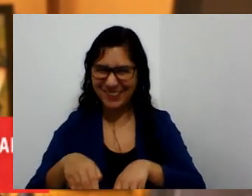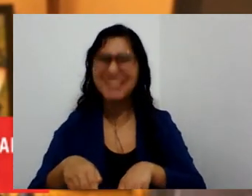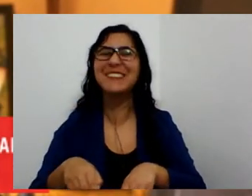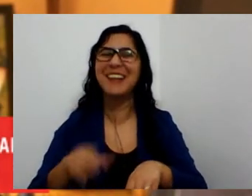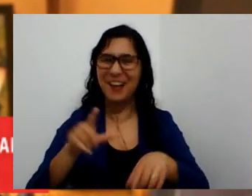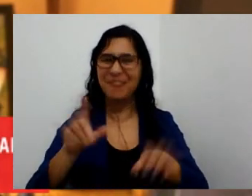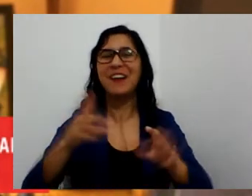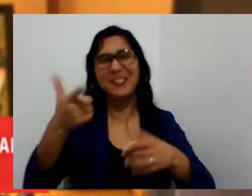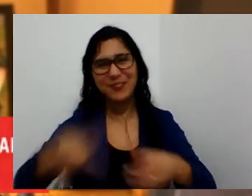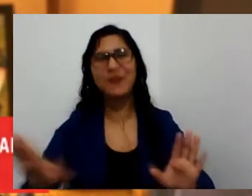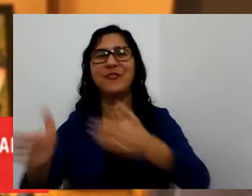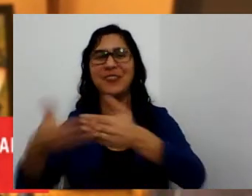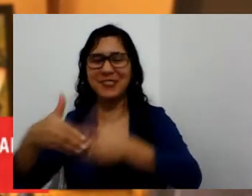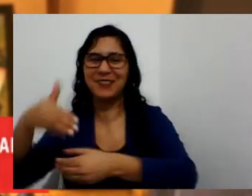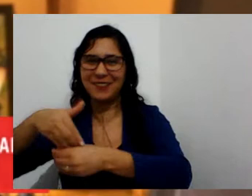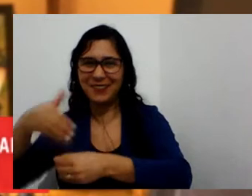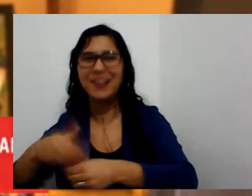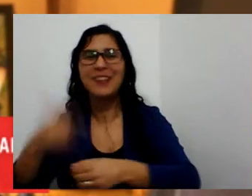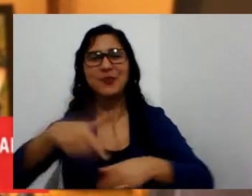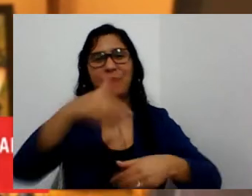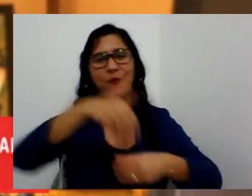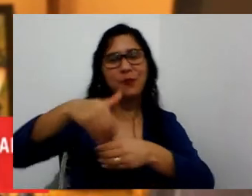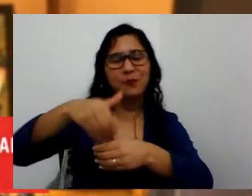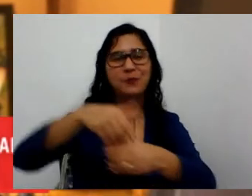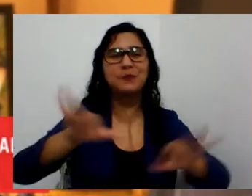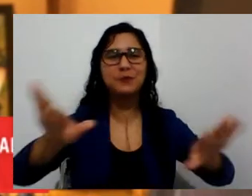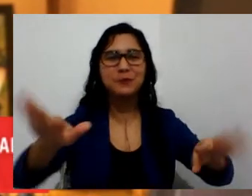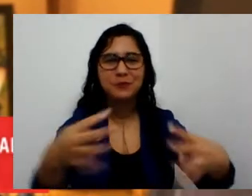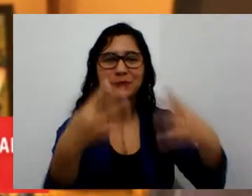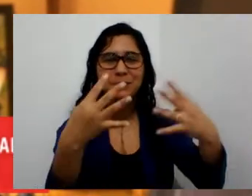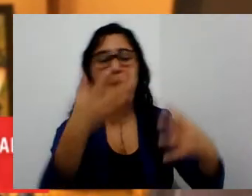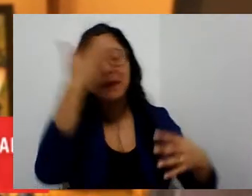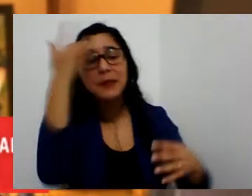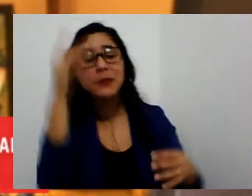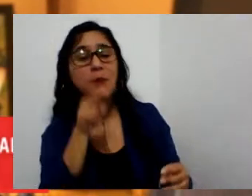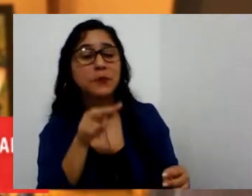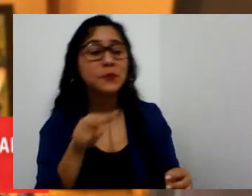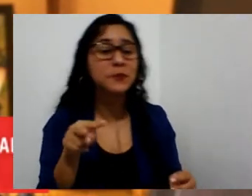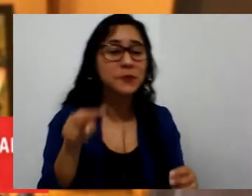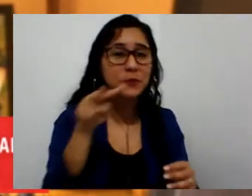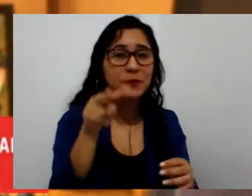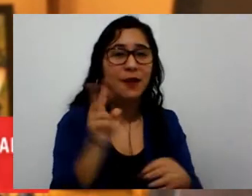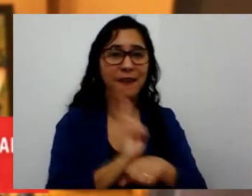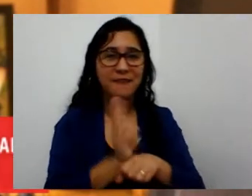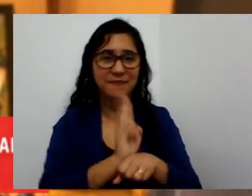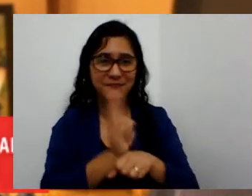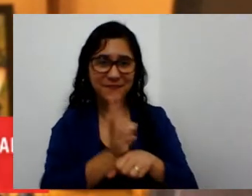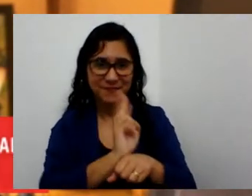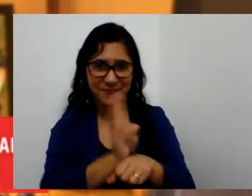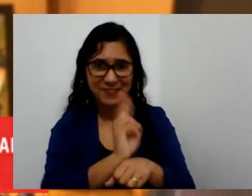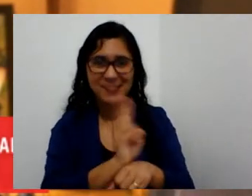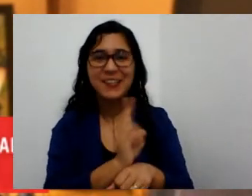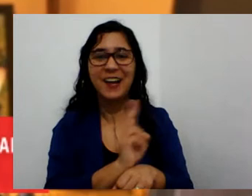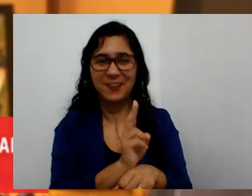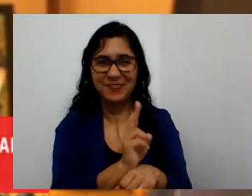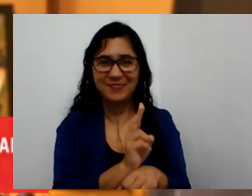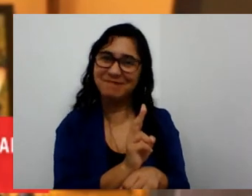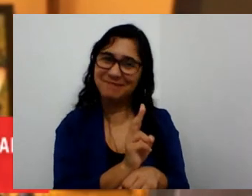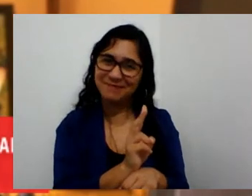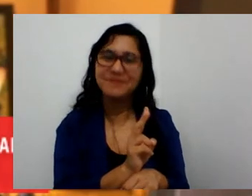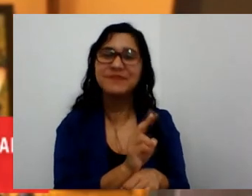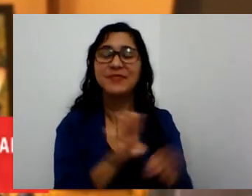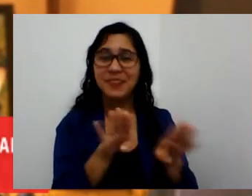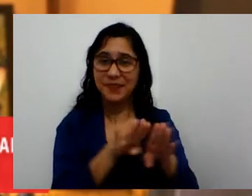sessão pública de apuração de votos com a presença dos curadores e dos fiscais que foram mencionados, e também